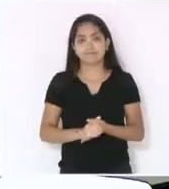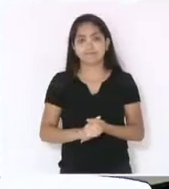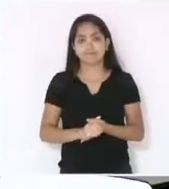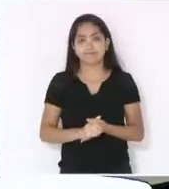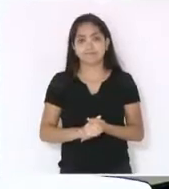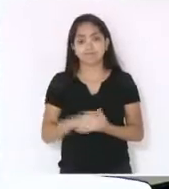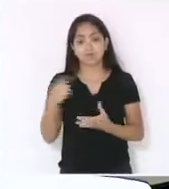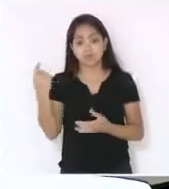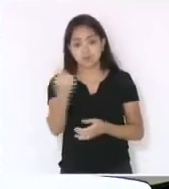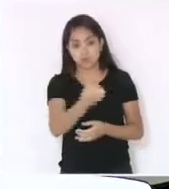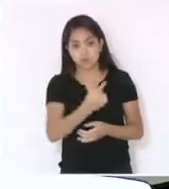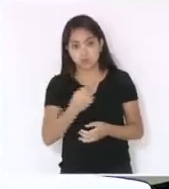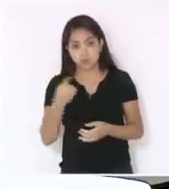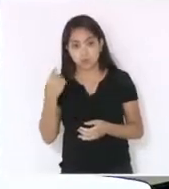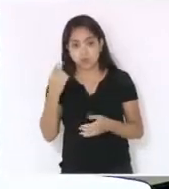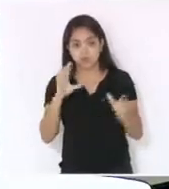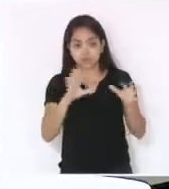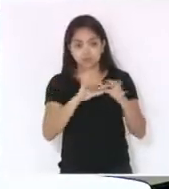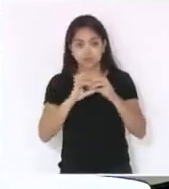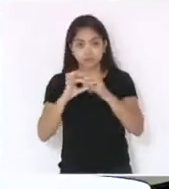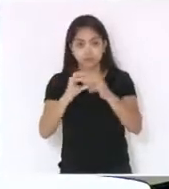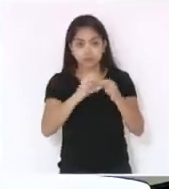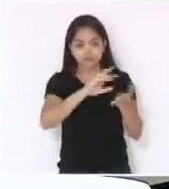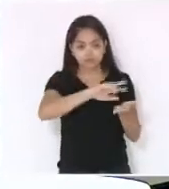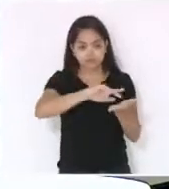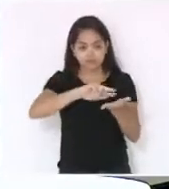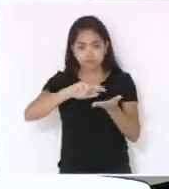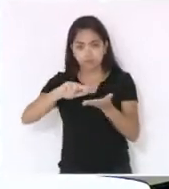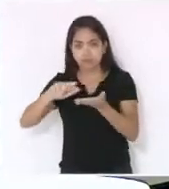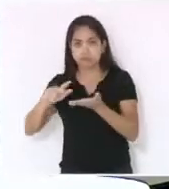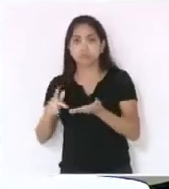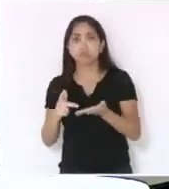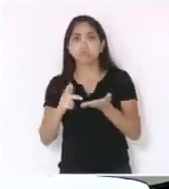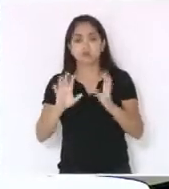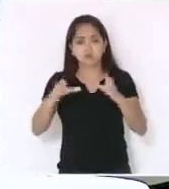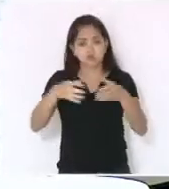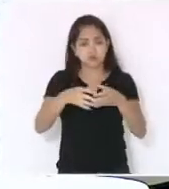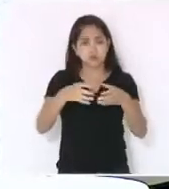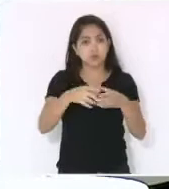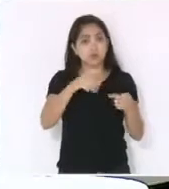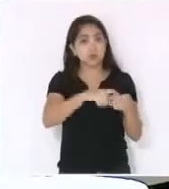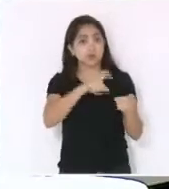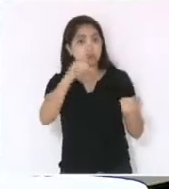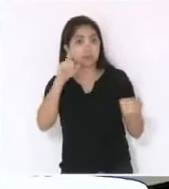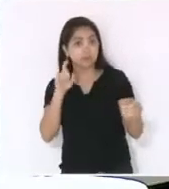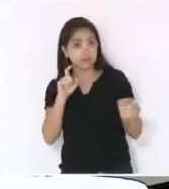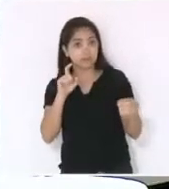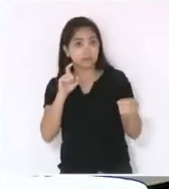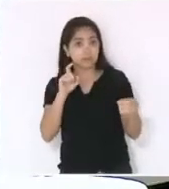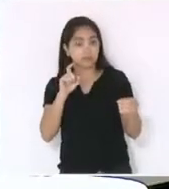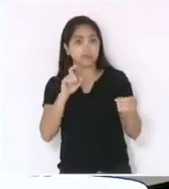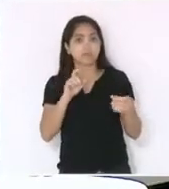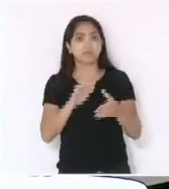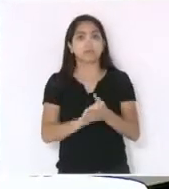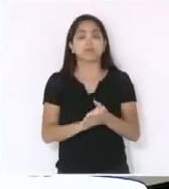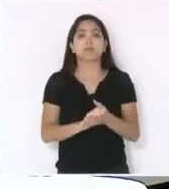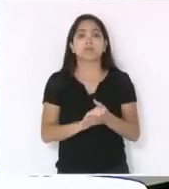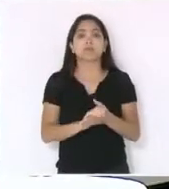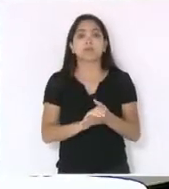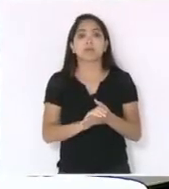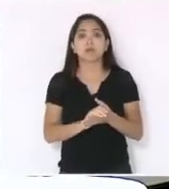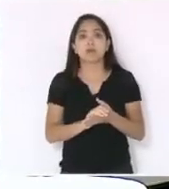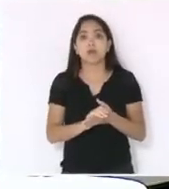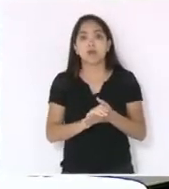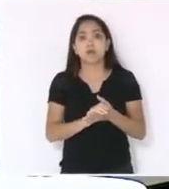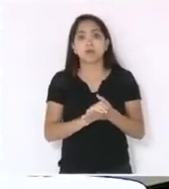Nós, o Mães pela Diversidade, somos um coletivo independente, laico e suprapartidário. Nascemos